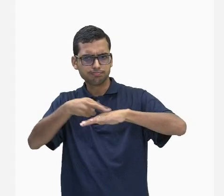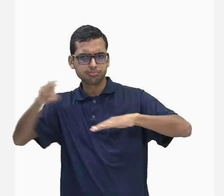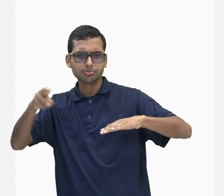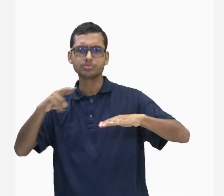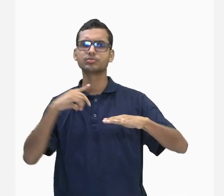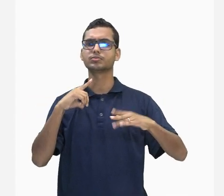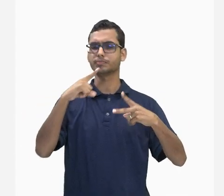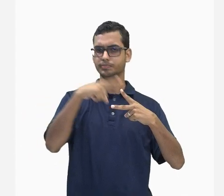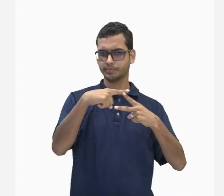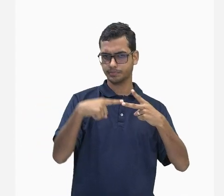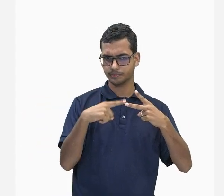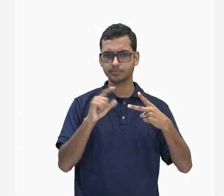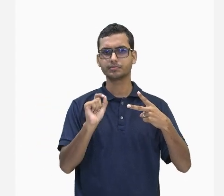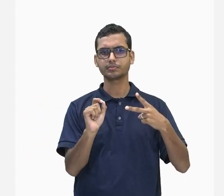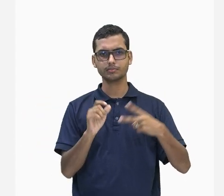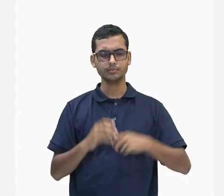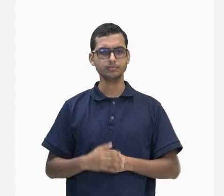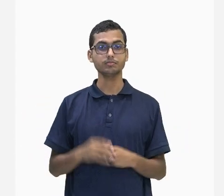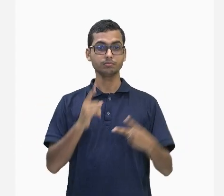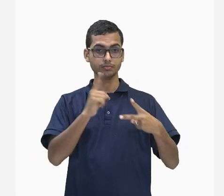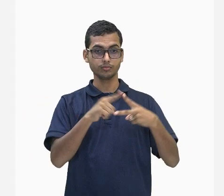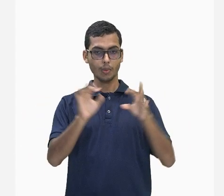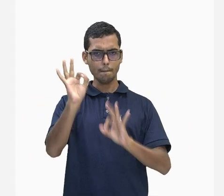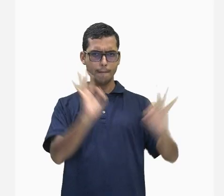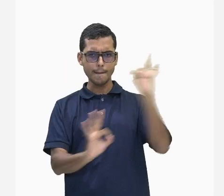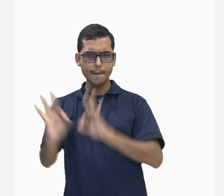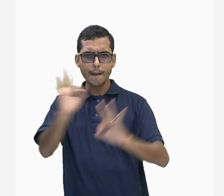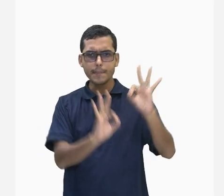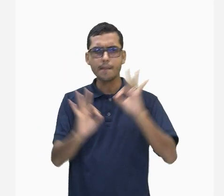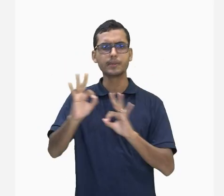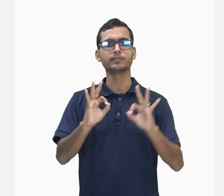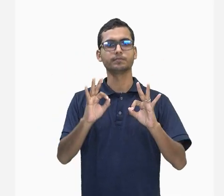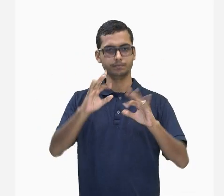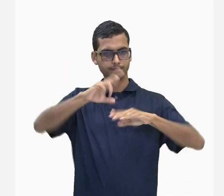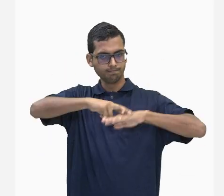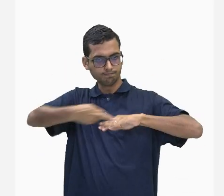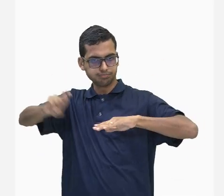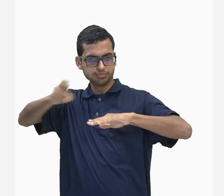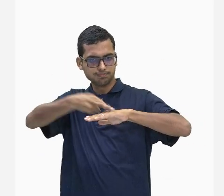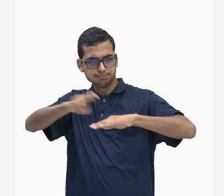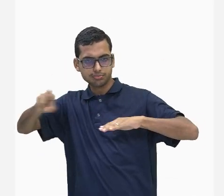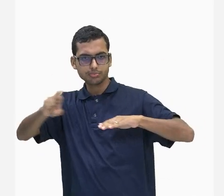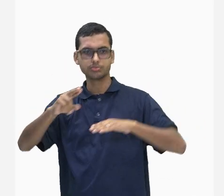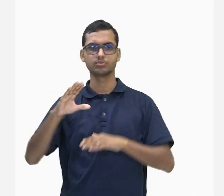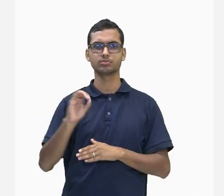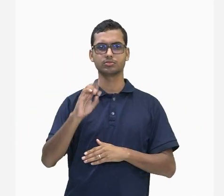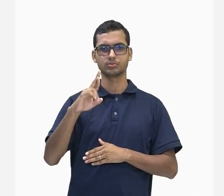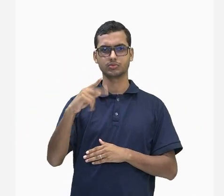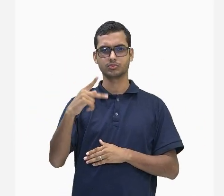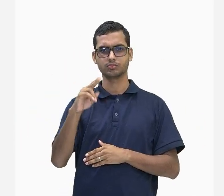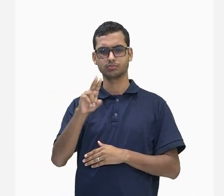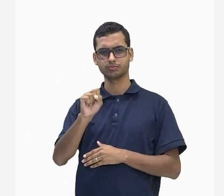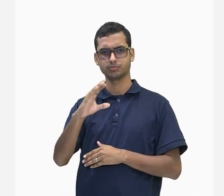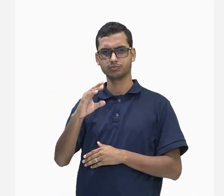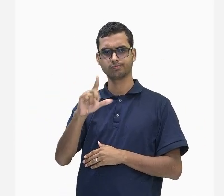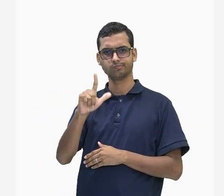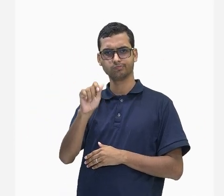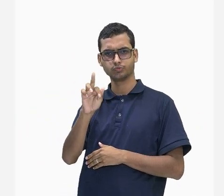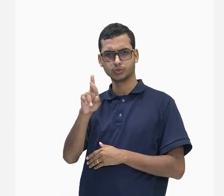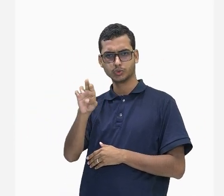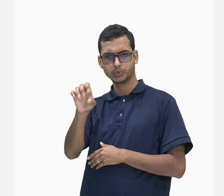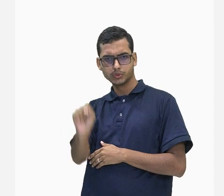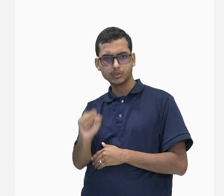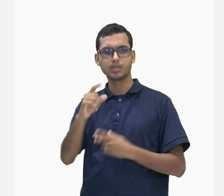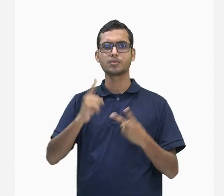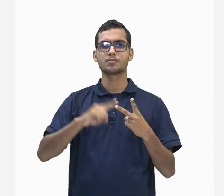naturezas. Ela pode ser por partículas, ou também chamada de corpusculares, ou elas podem ser ondas eletromagnéticas.